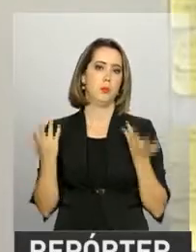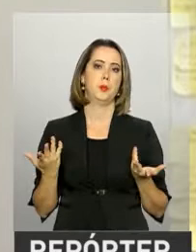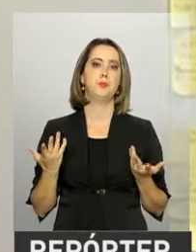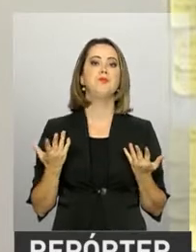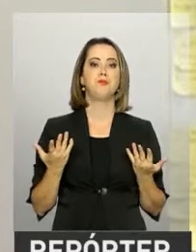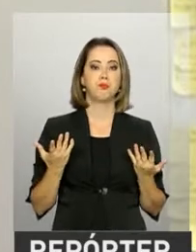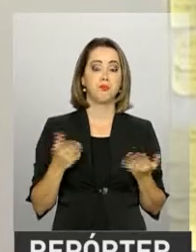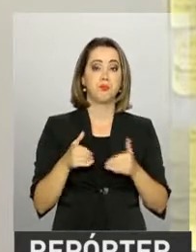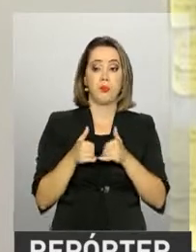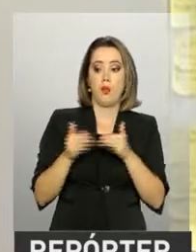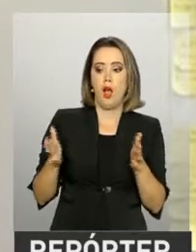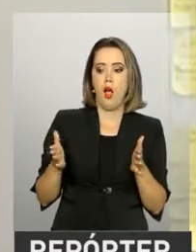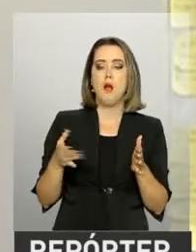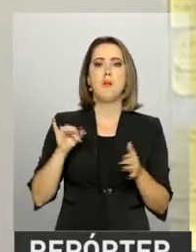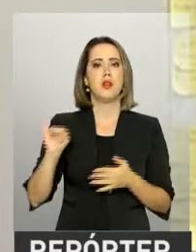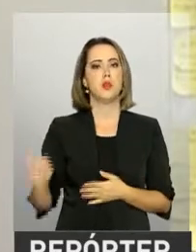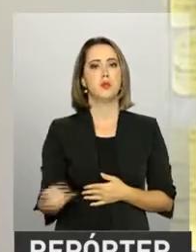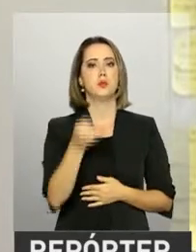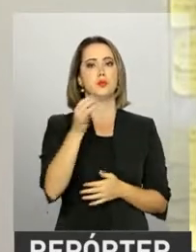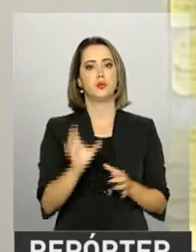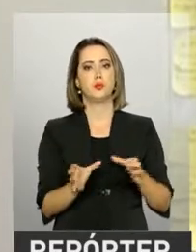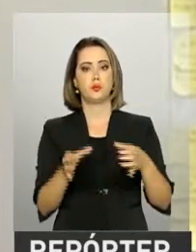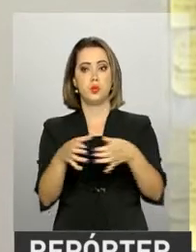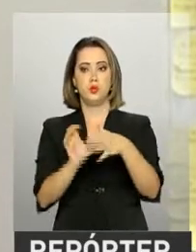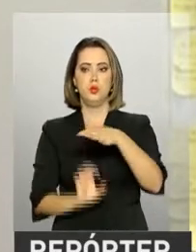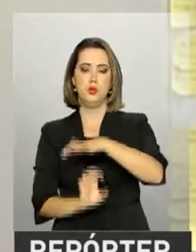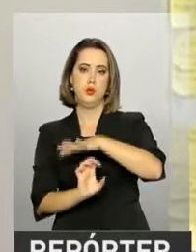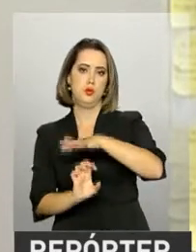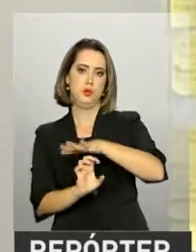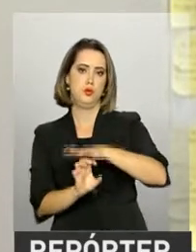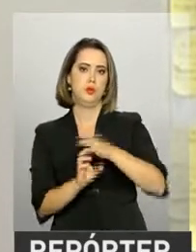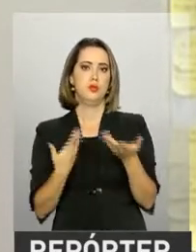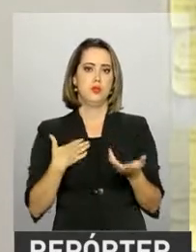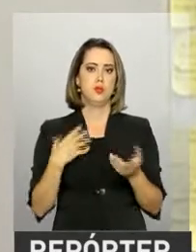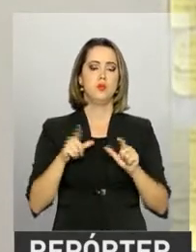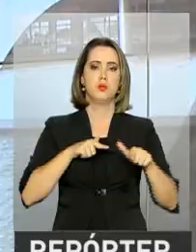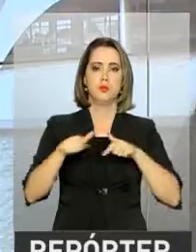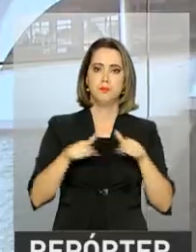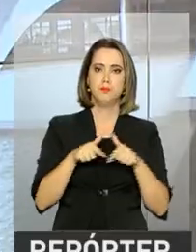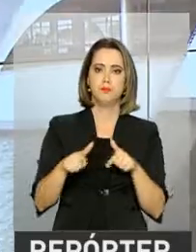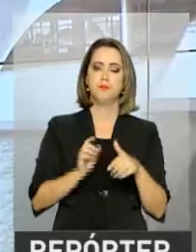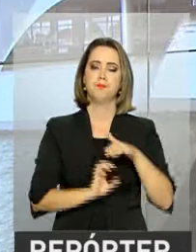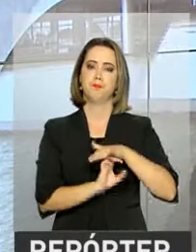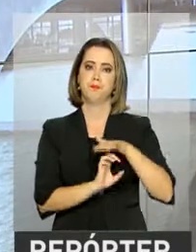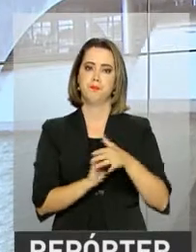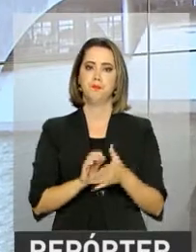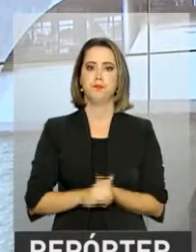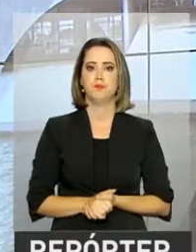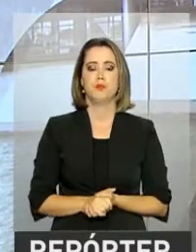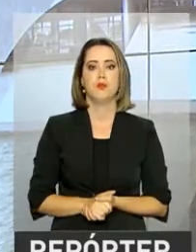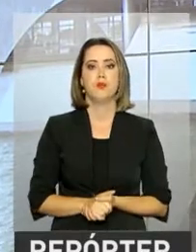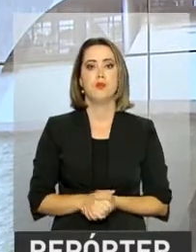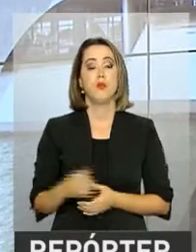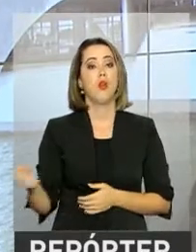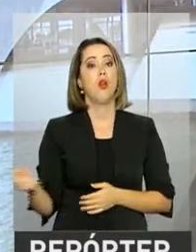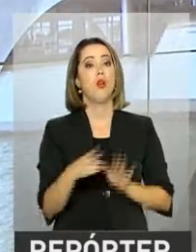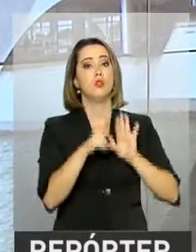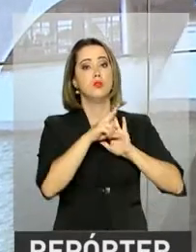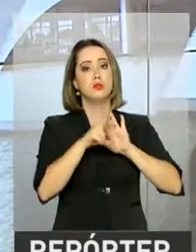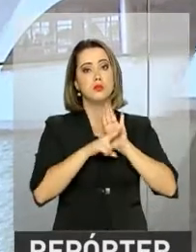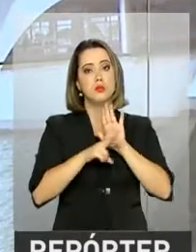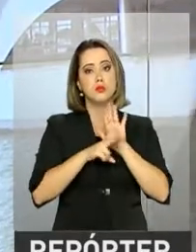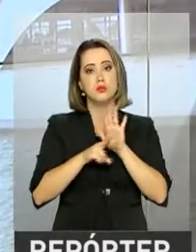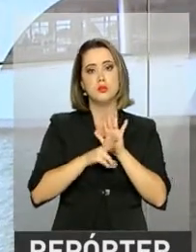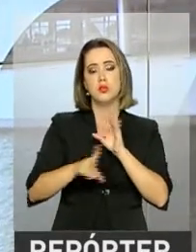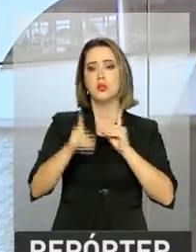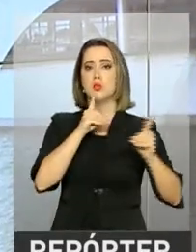de outros pequenos empreendedores empresários atuar em mercado a reforma da previdência foi tema de mais um debate